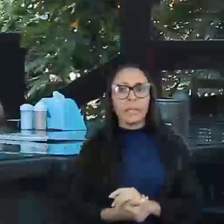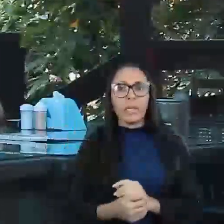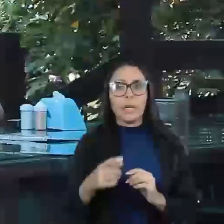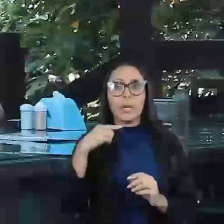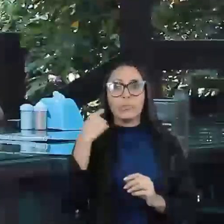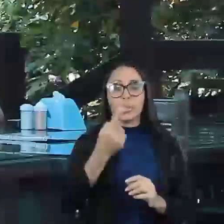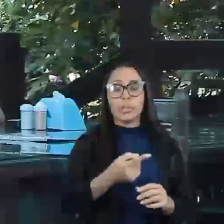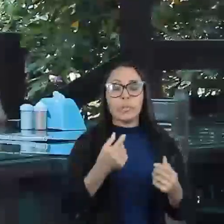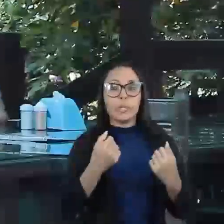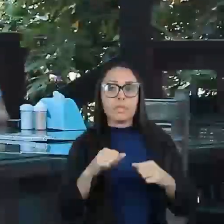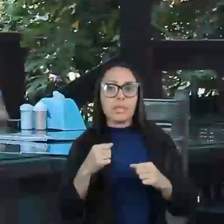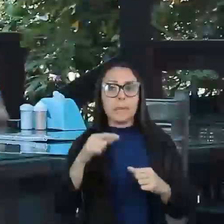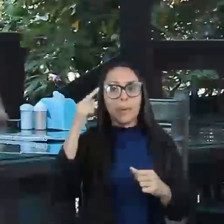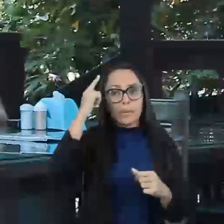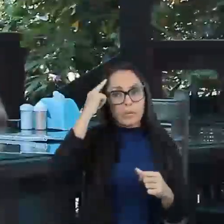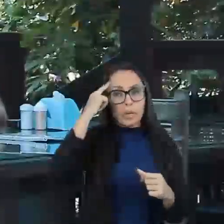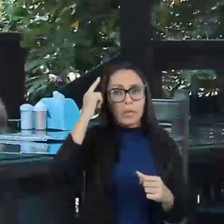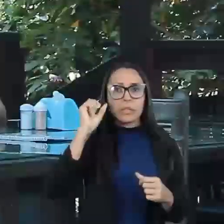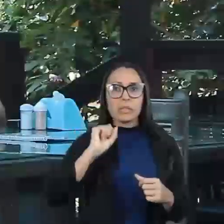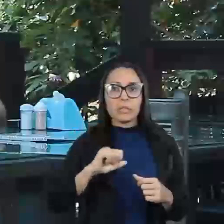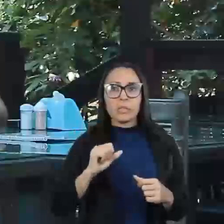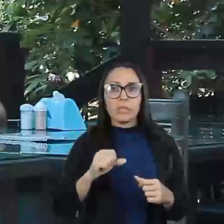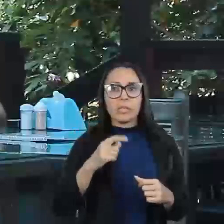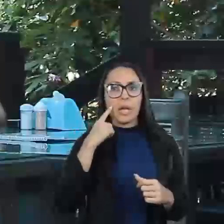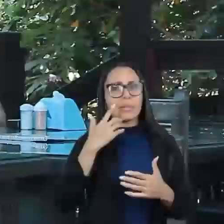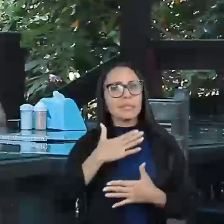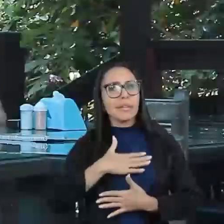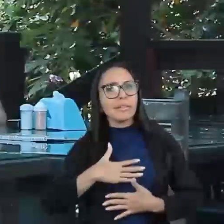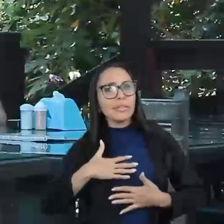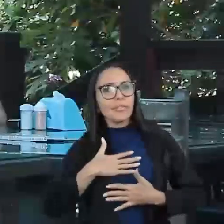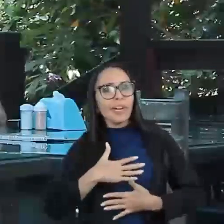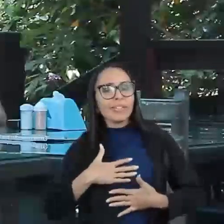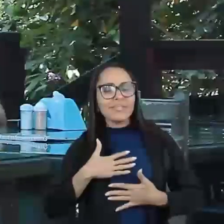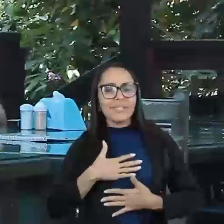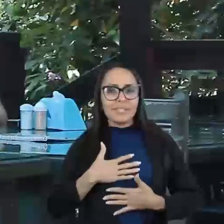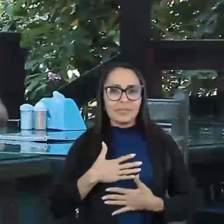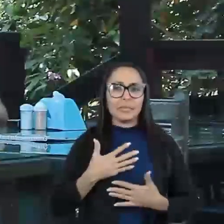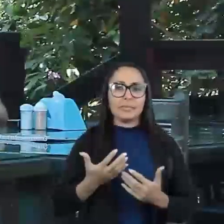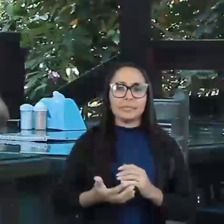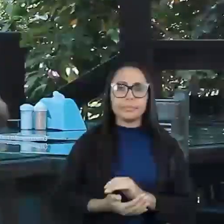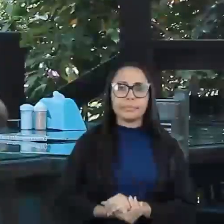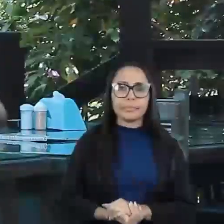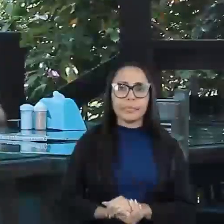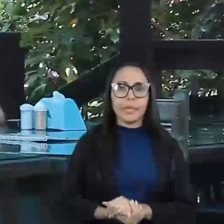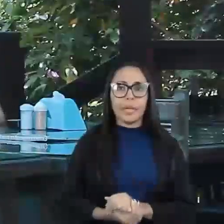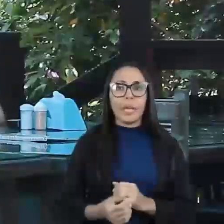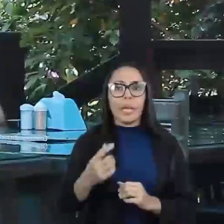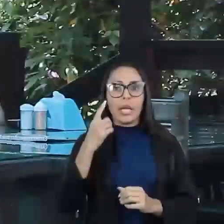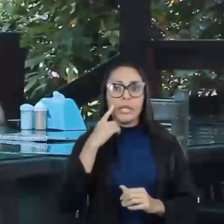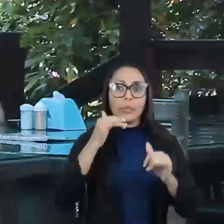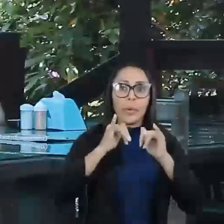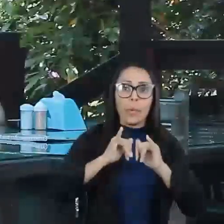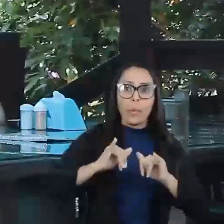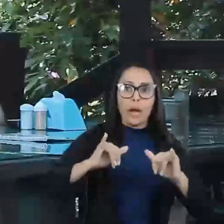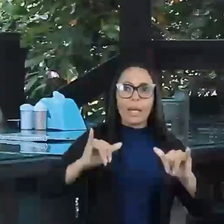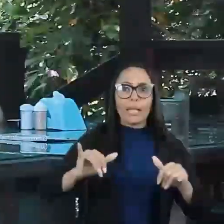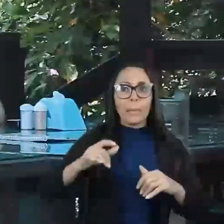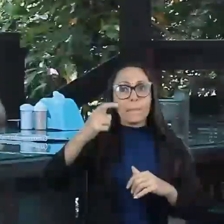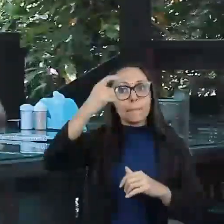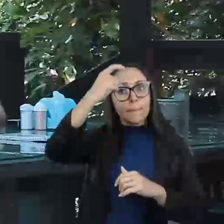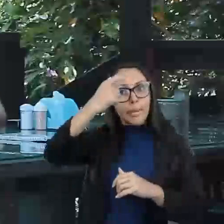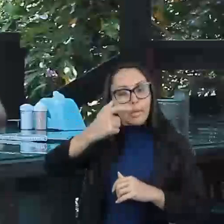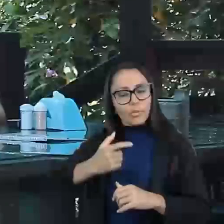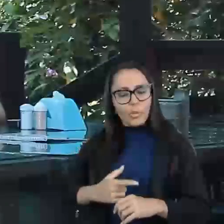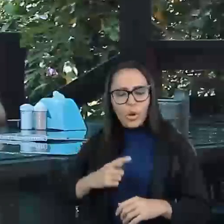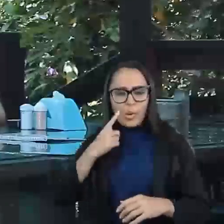tem que pensar nessa questão da satisfação dos colaboradores, né? É o marketing intrapessoal, né? E aí como é que